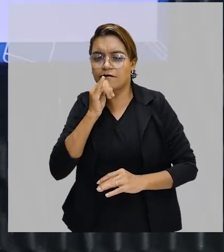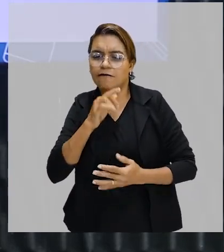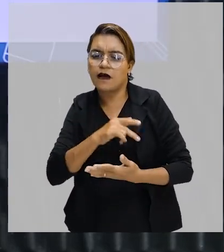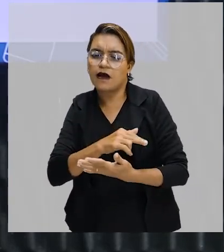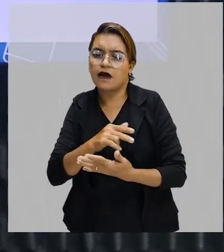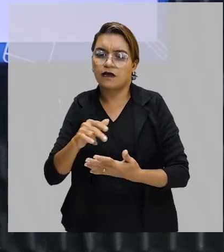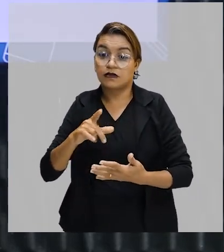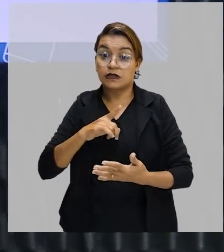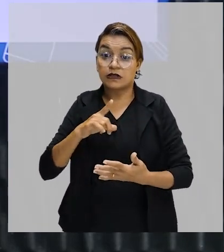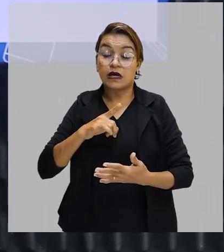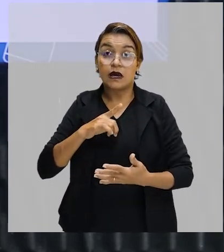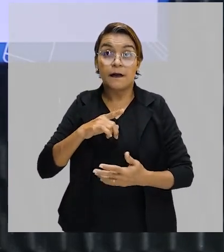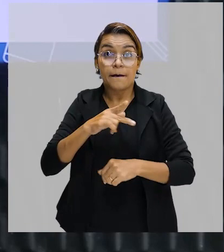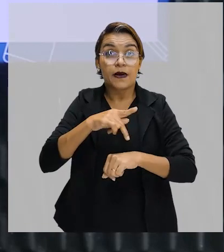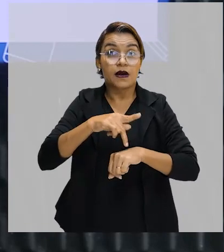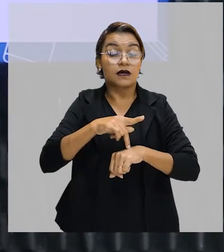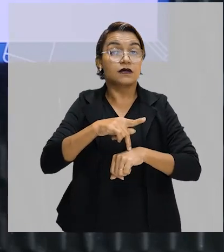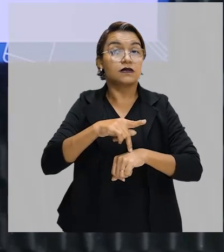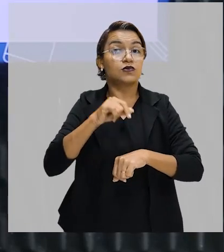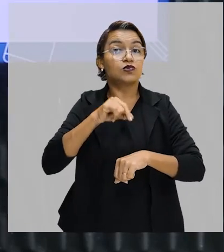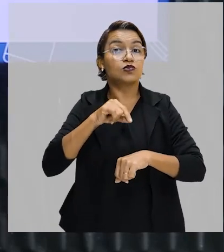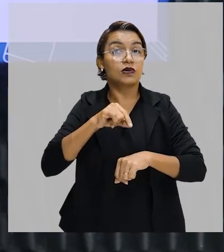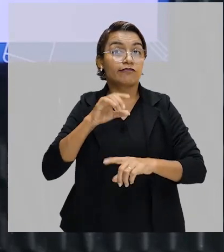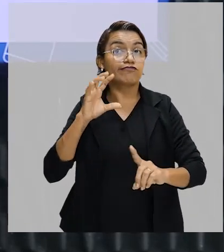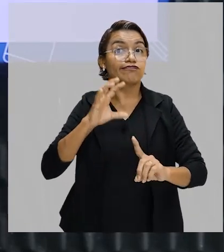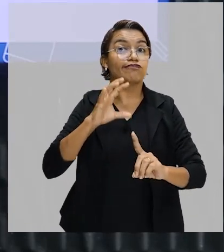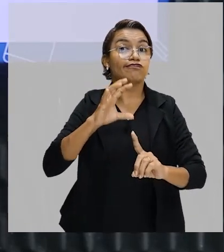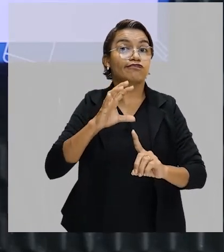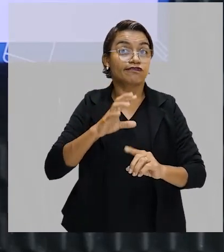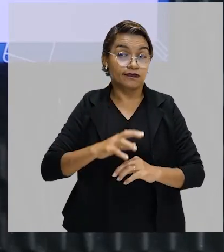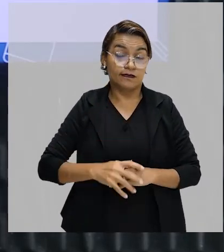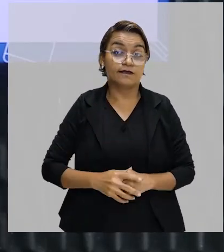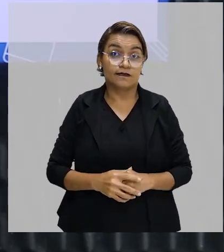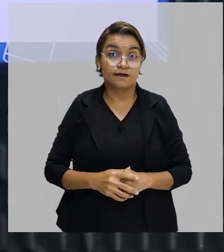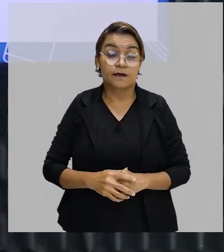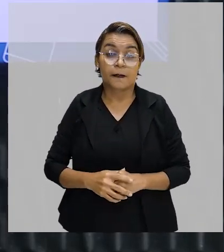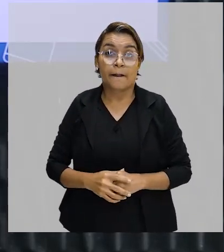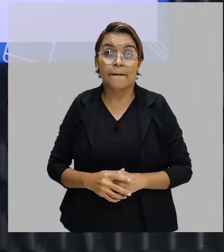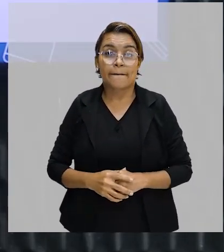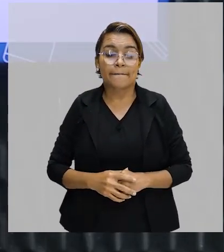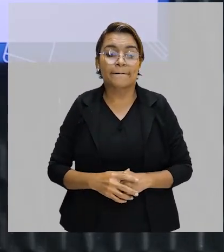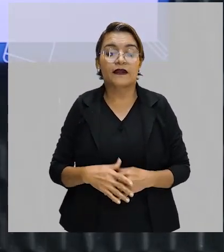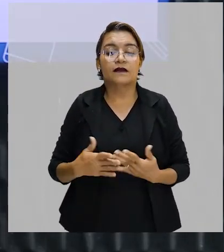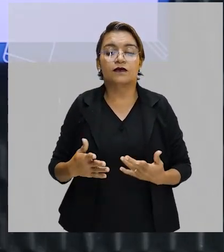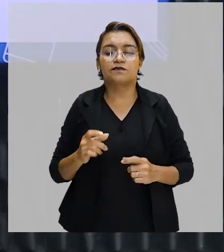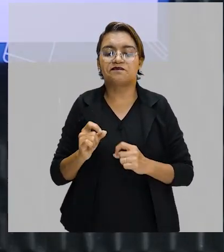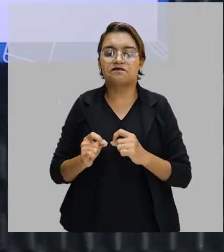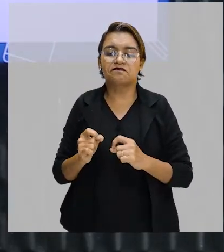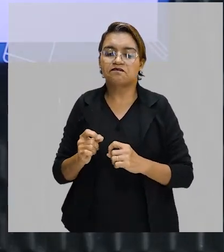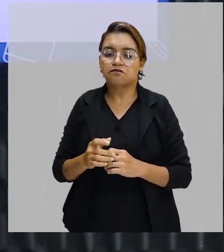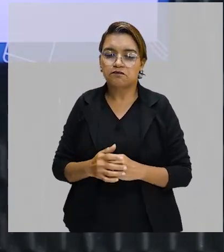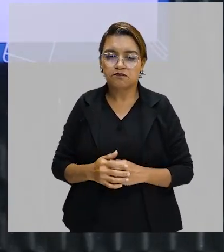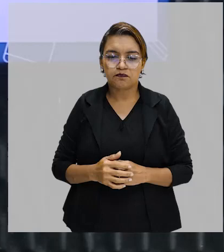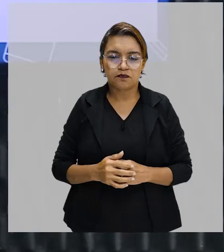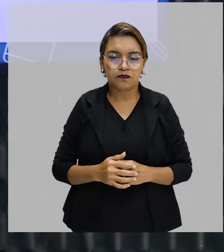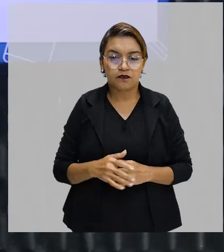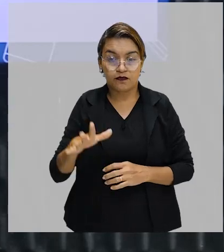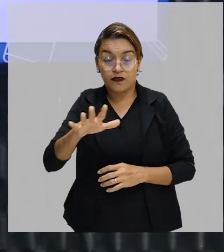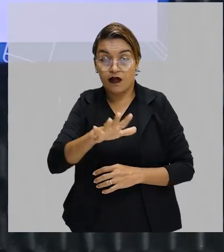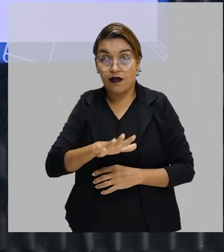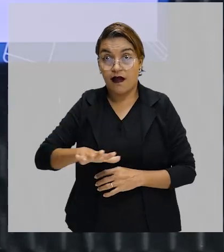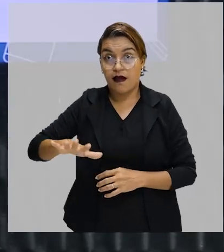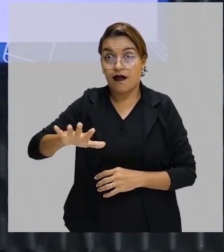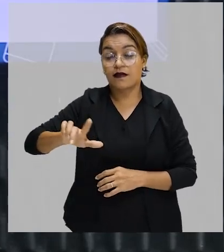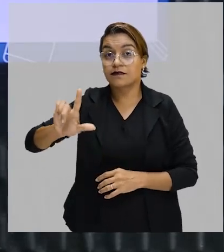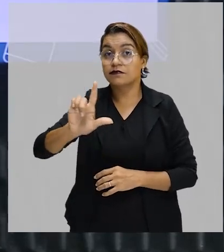é deixou esses países assim é subjugados né Então essa área de